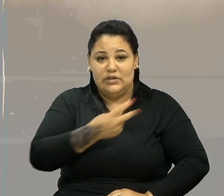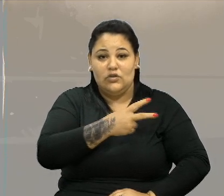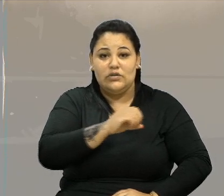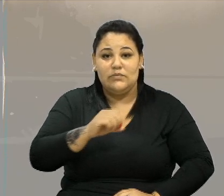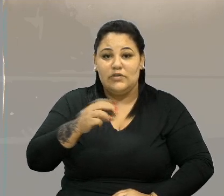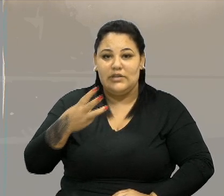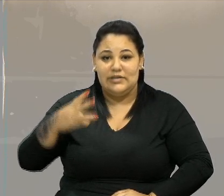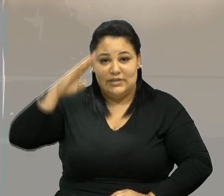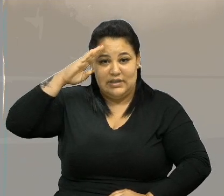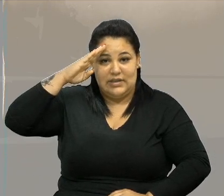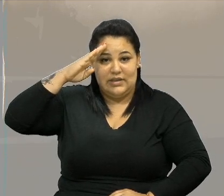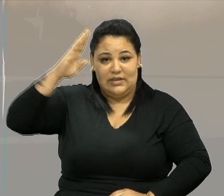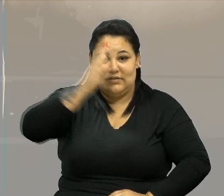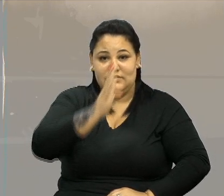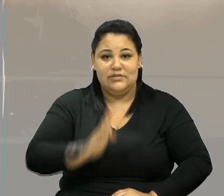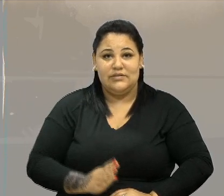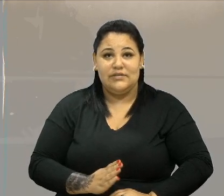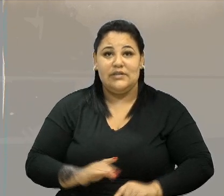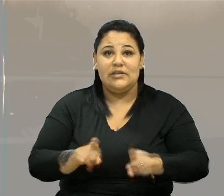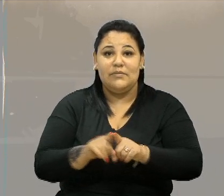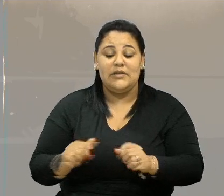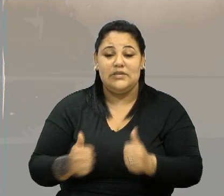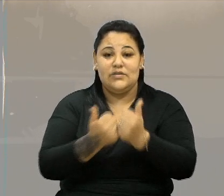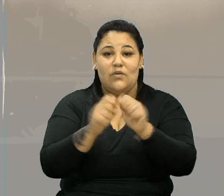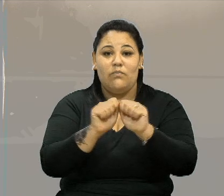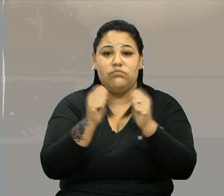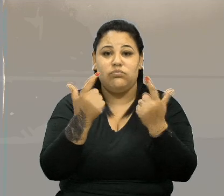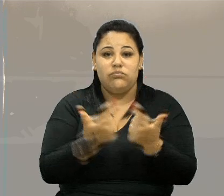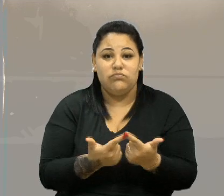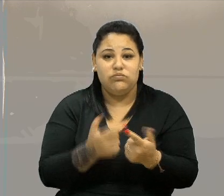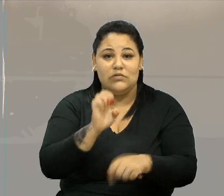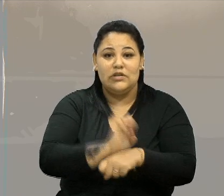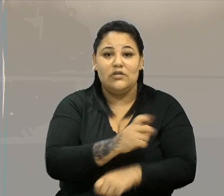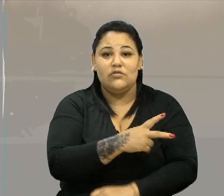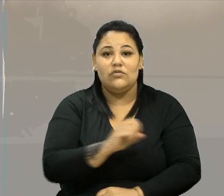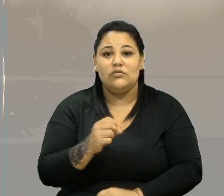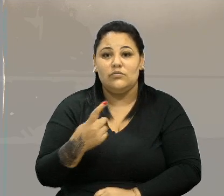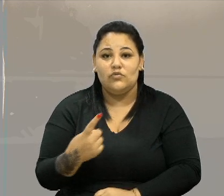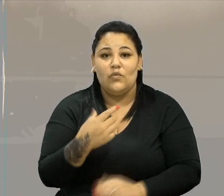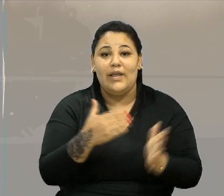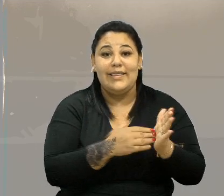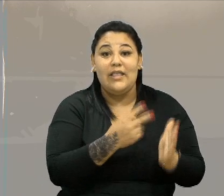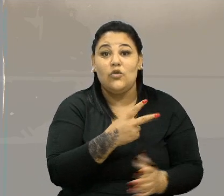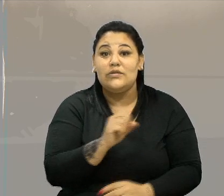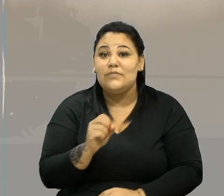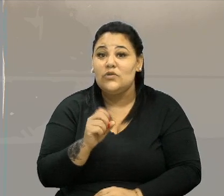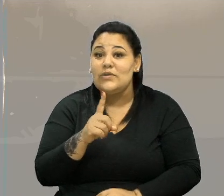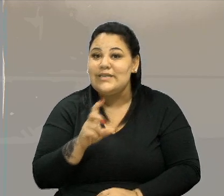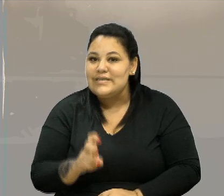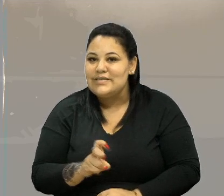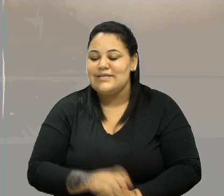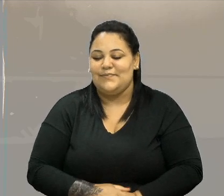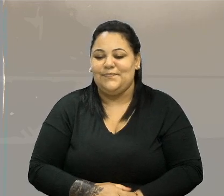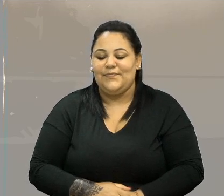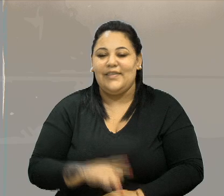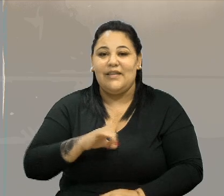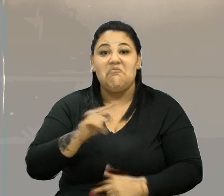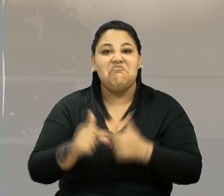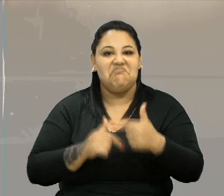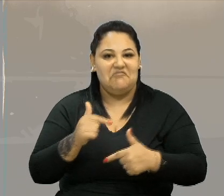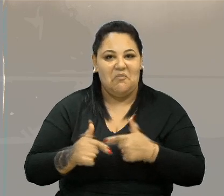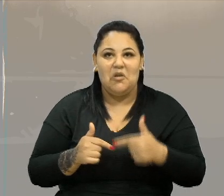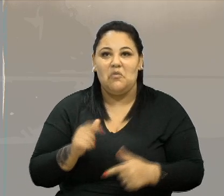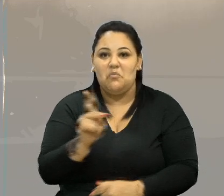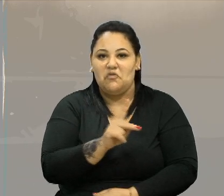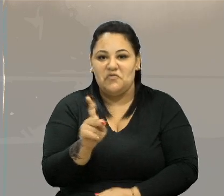reserva e assessor legislativo na Assembleia Legislativa do Estado de 2001 a 2015. Exerceu a docência na Academia